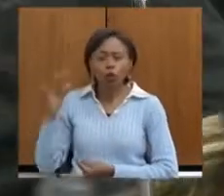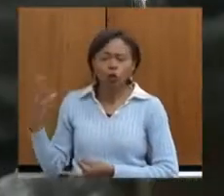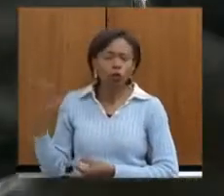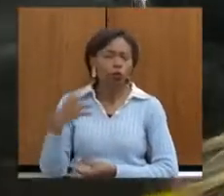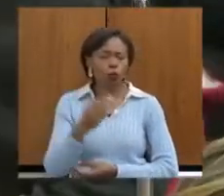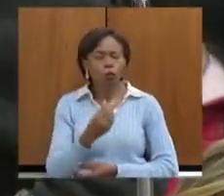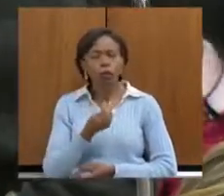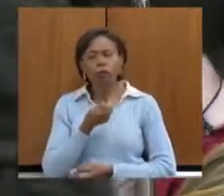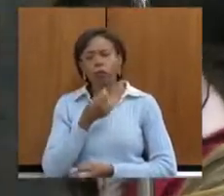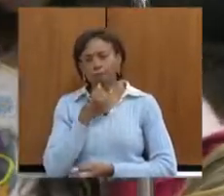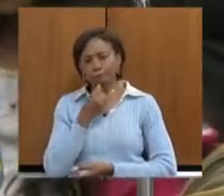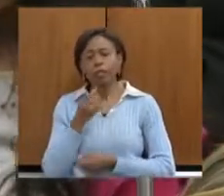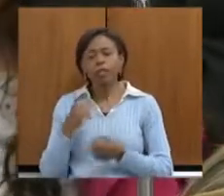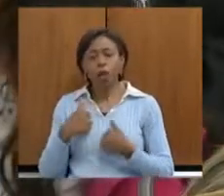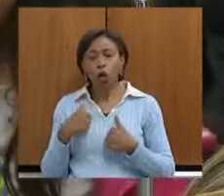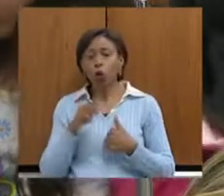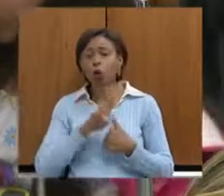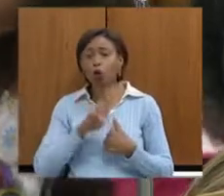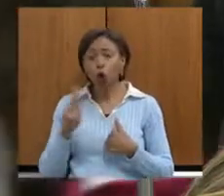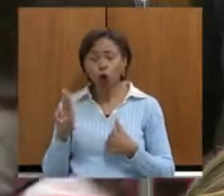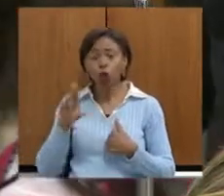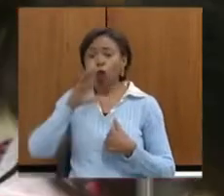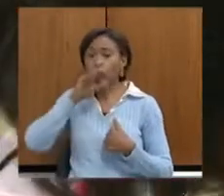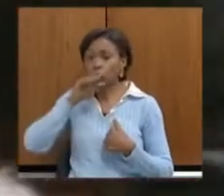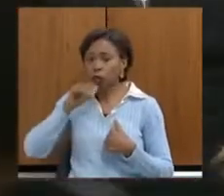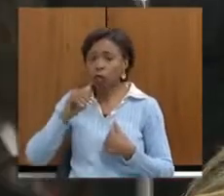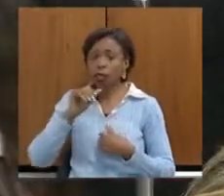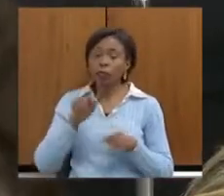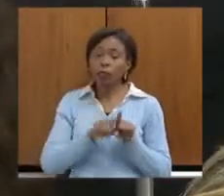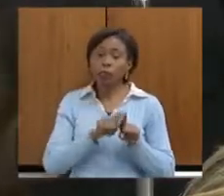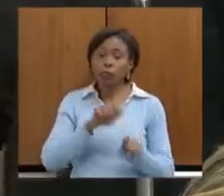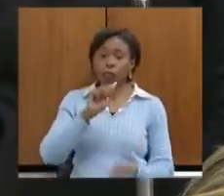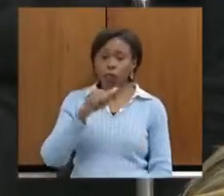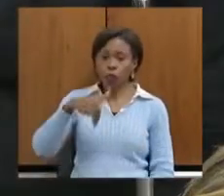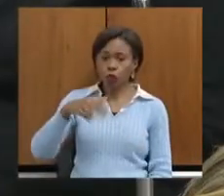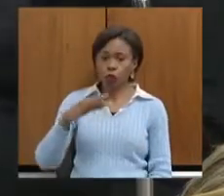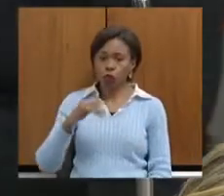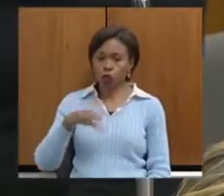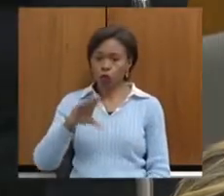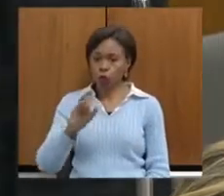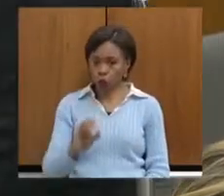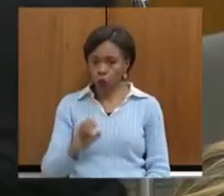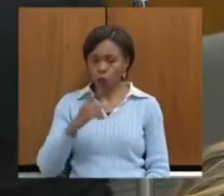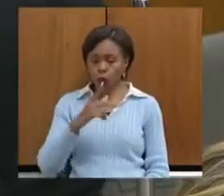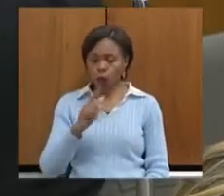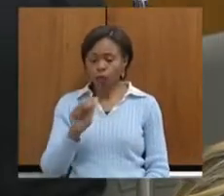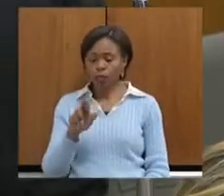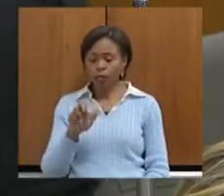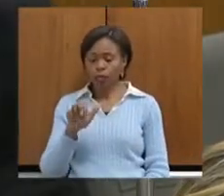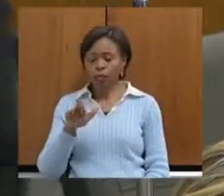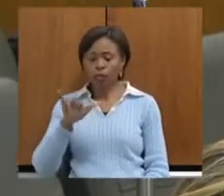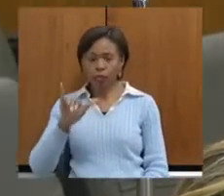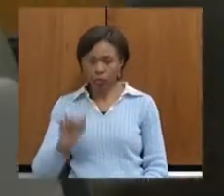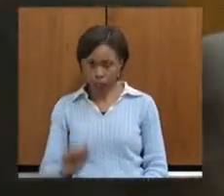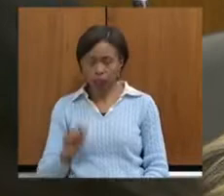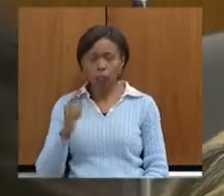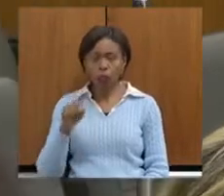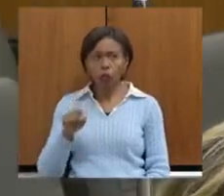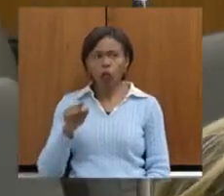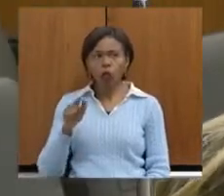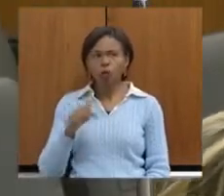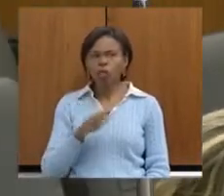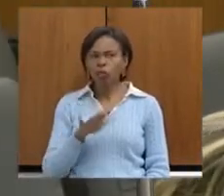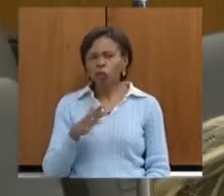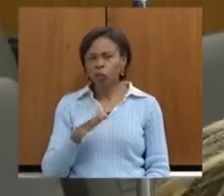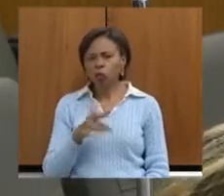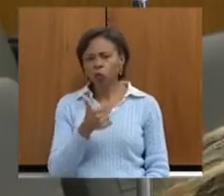e eu vim falar aqui em nome dos funcionários e de Antônio Pereira lá na Antônio Pereira é a gente está 12